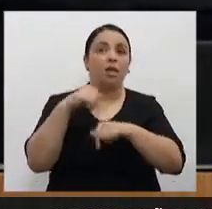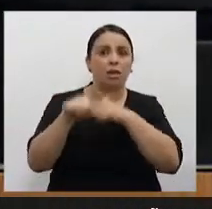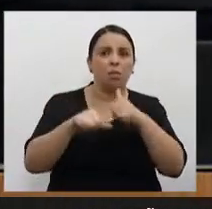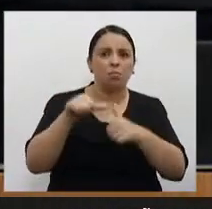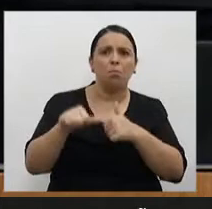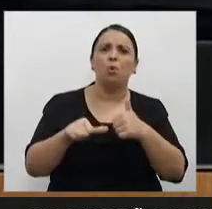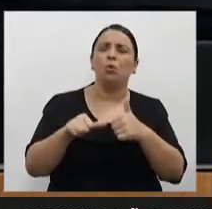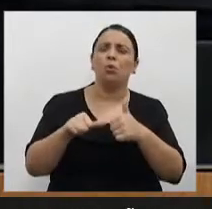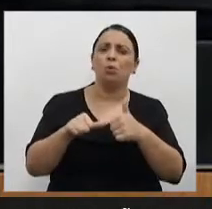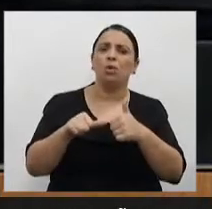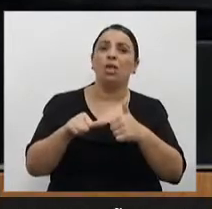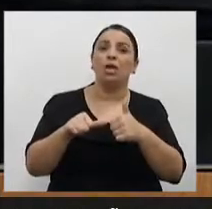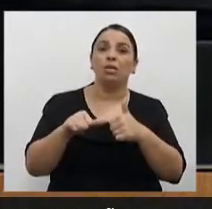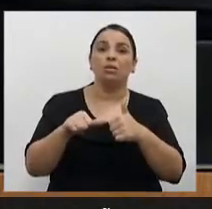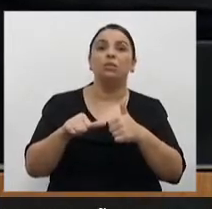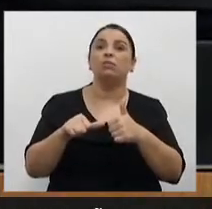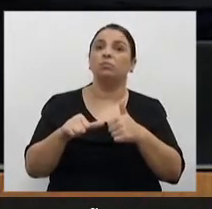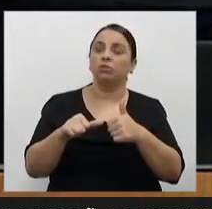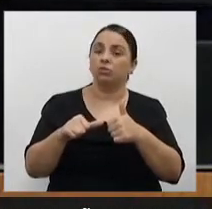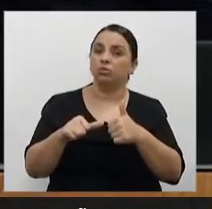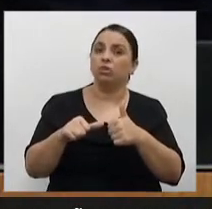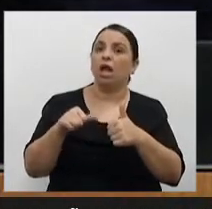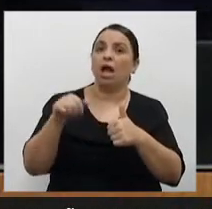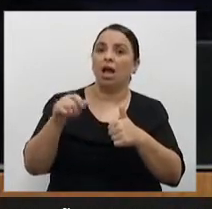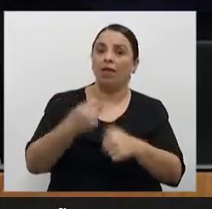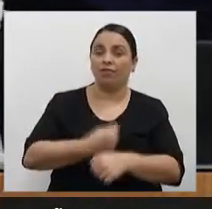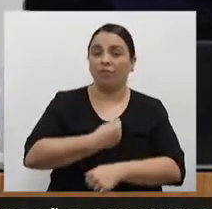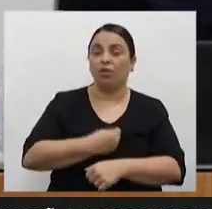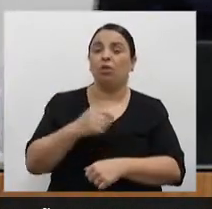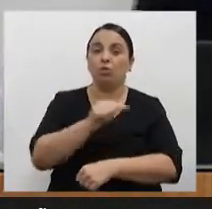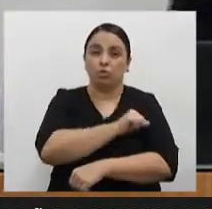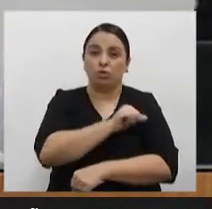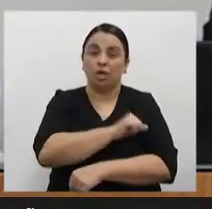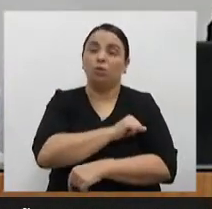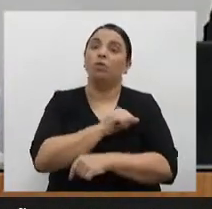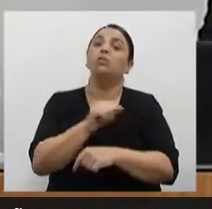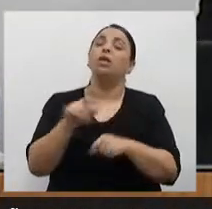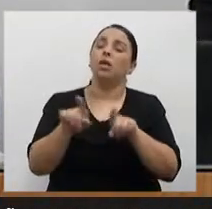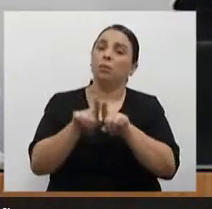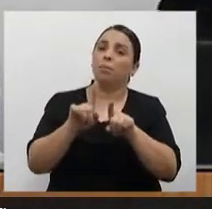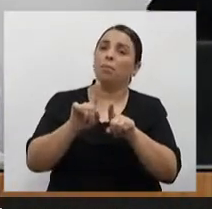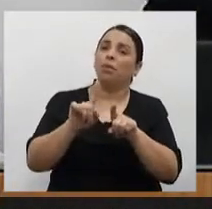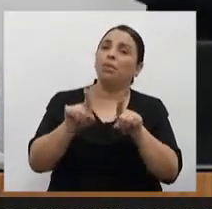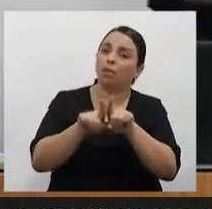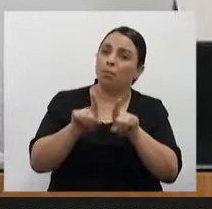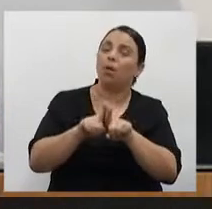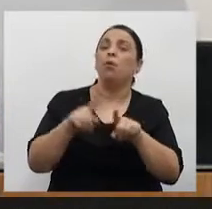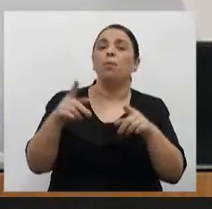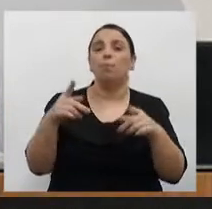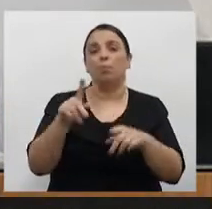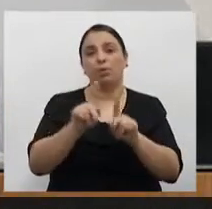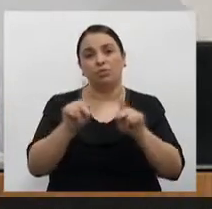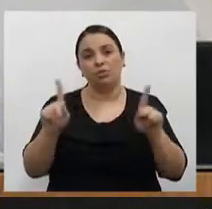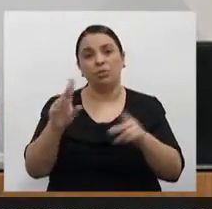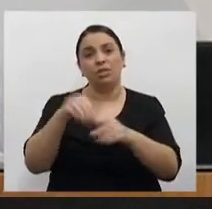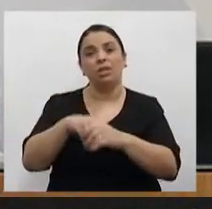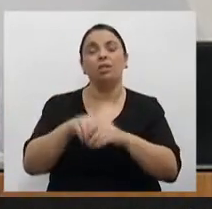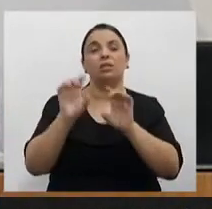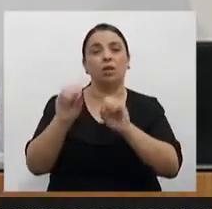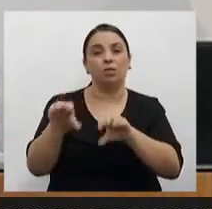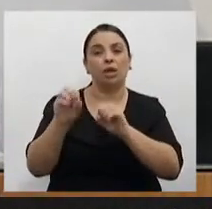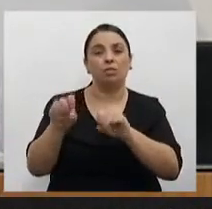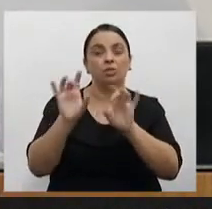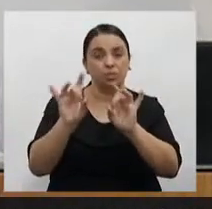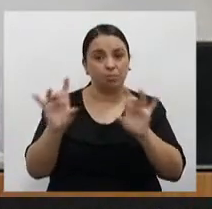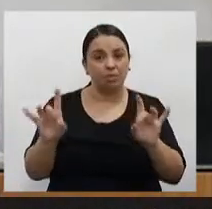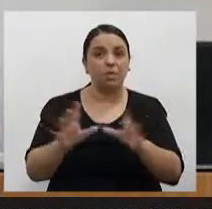significativamente a vida dos alunos e dos professores de educação especial. Por isso estou propondo esse requerimento, que também se trata de uma